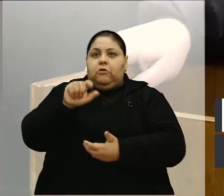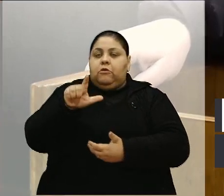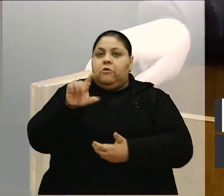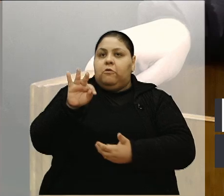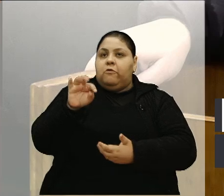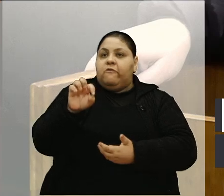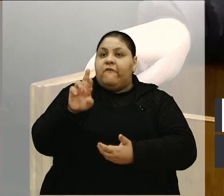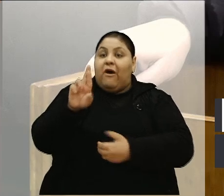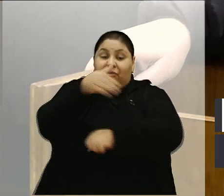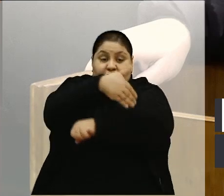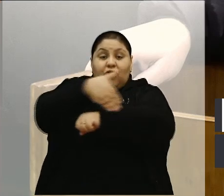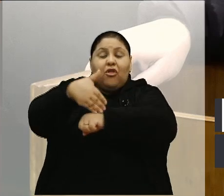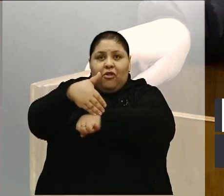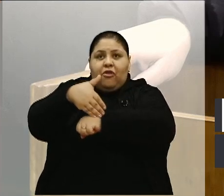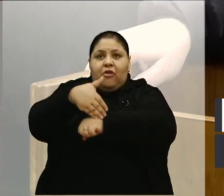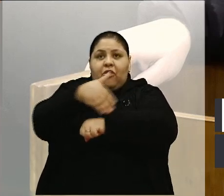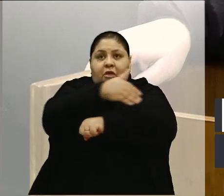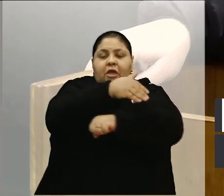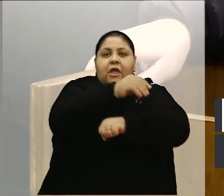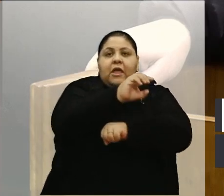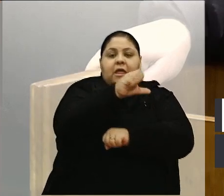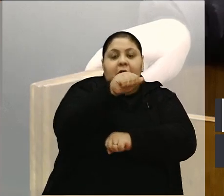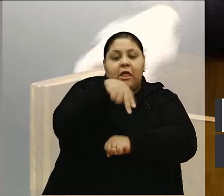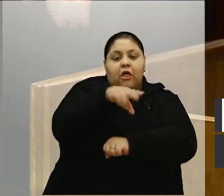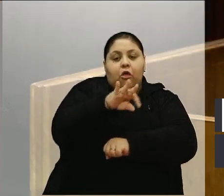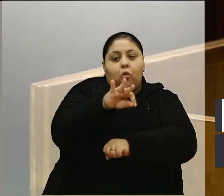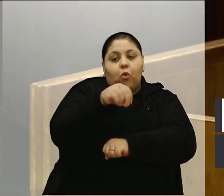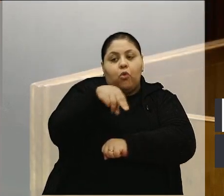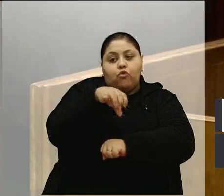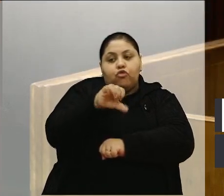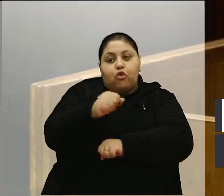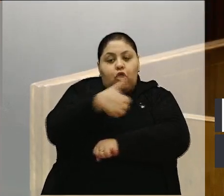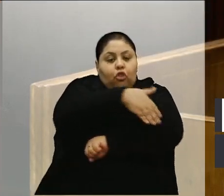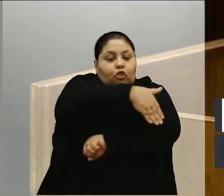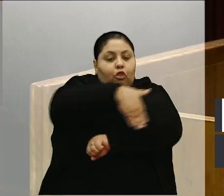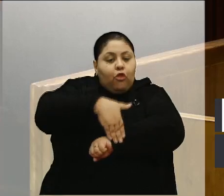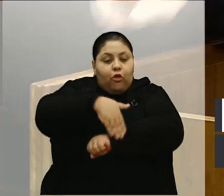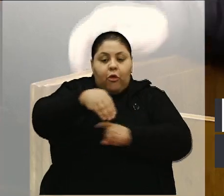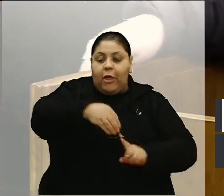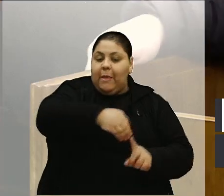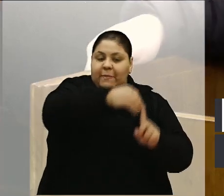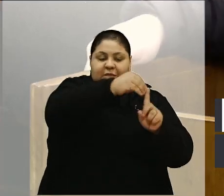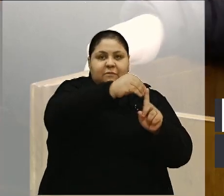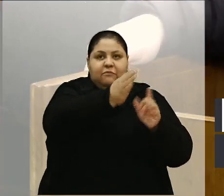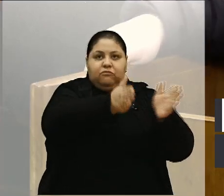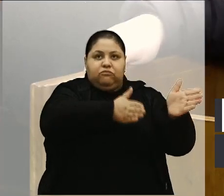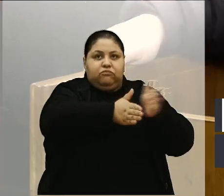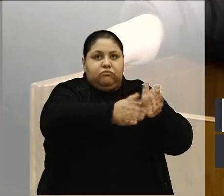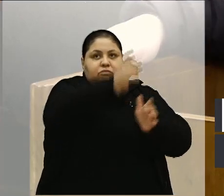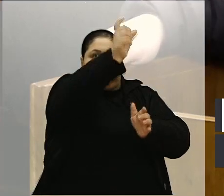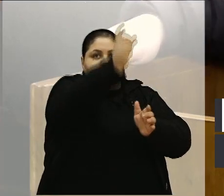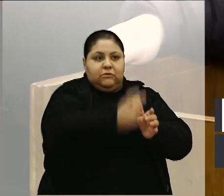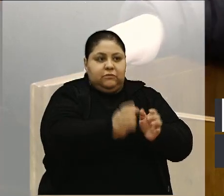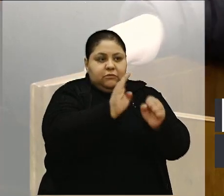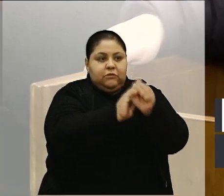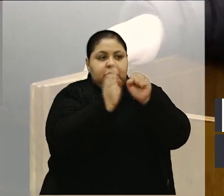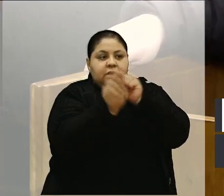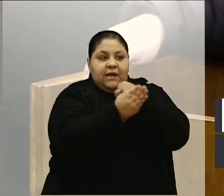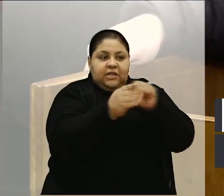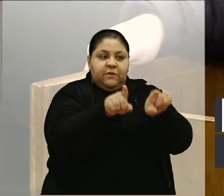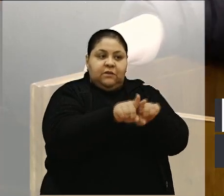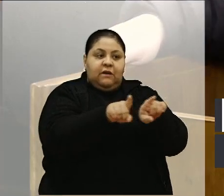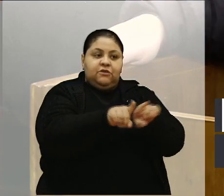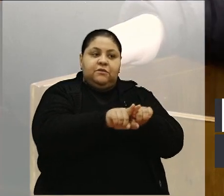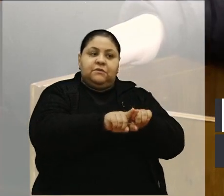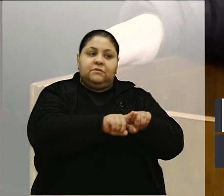vocês verem, e a rua Antônio Cercato, que ela é de asfalto, é a principal via que leva as pessoas ao Monte Carmelo,